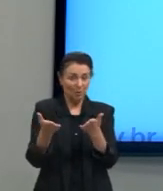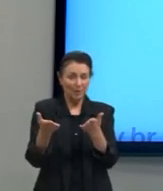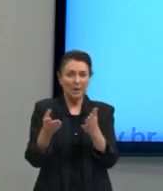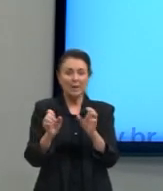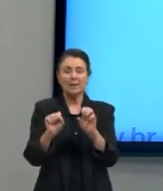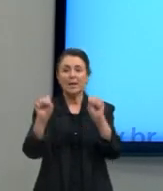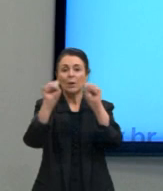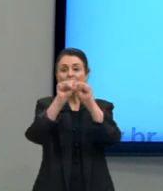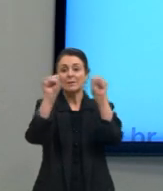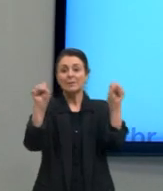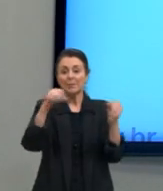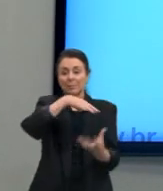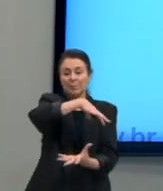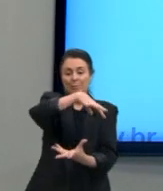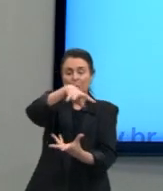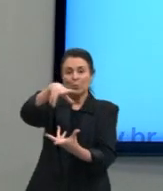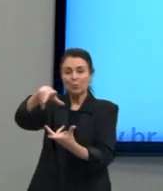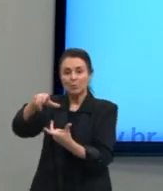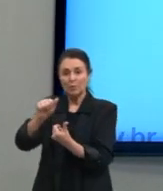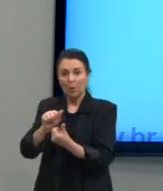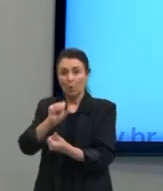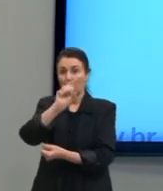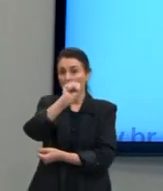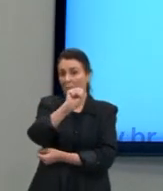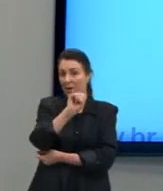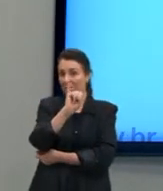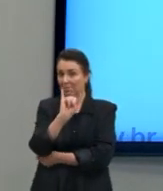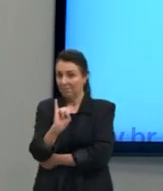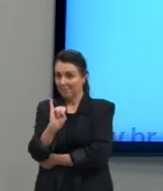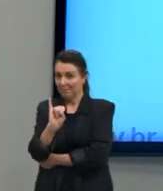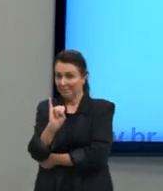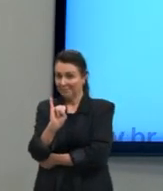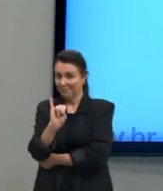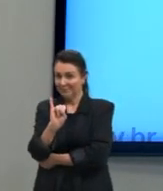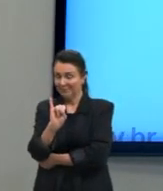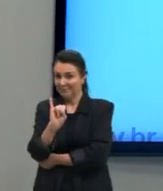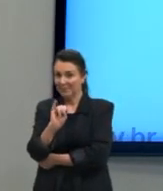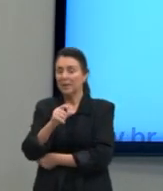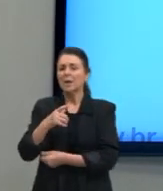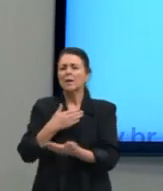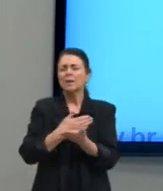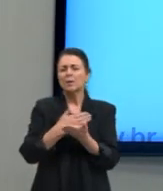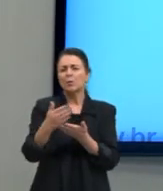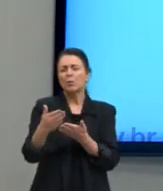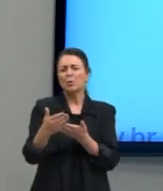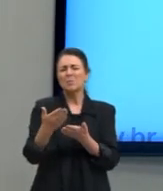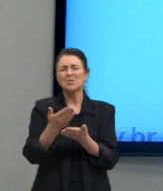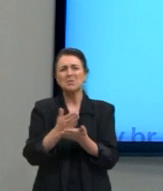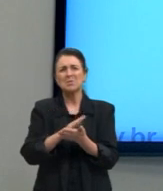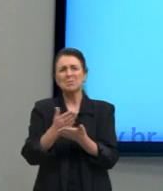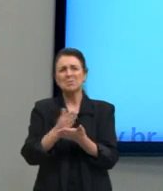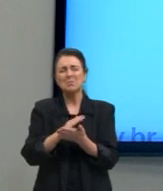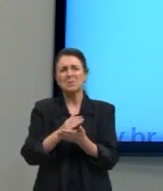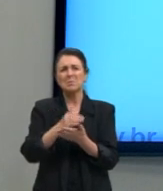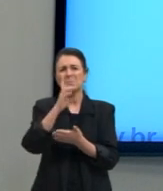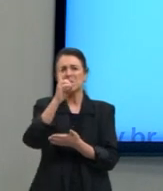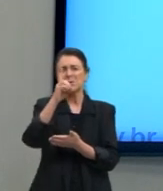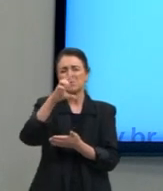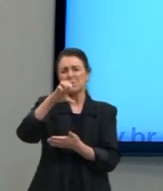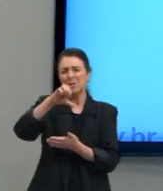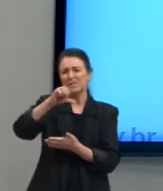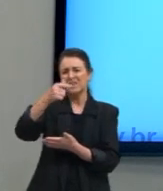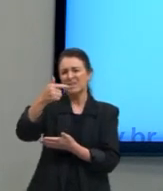sistema internacional de unidades o s Eu já falei antes para vocês né que ele surgiu lá em meados de 1960